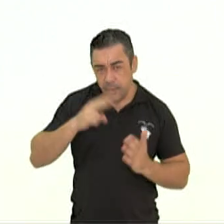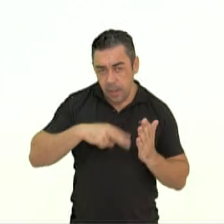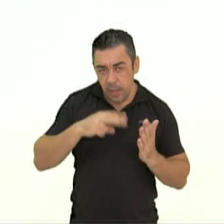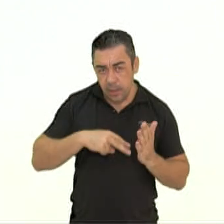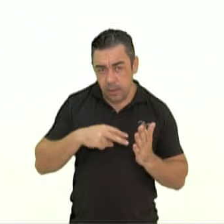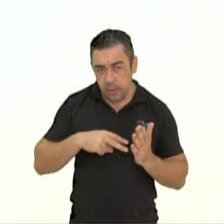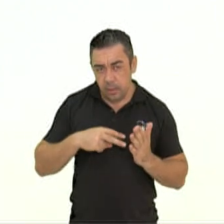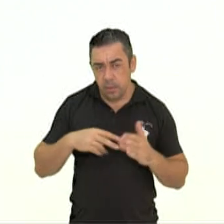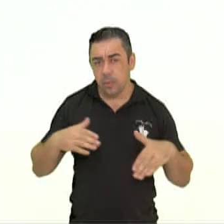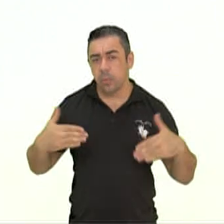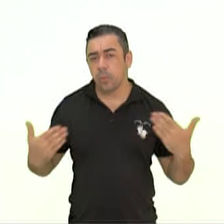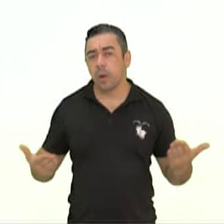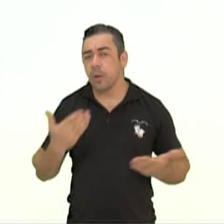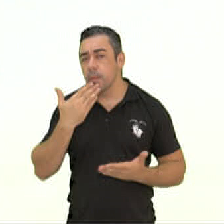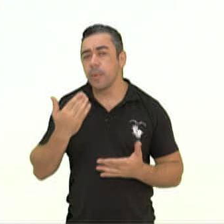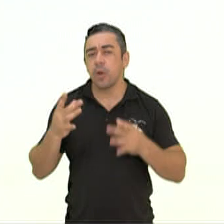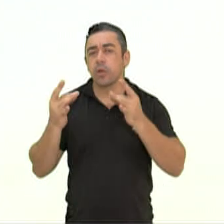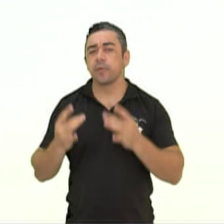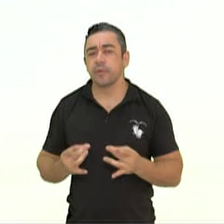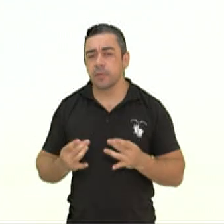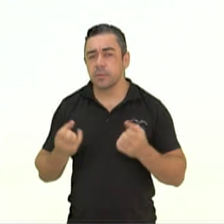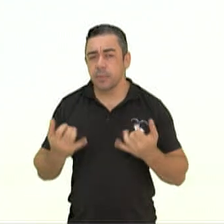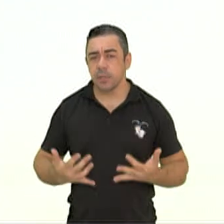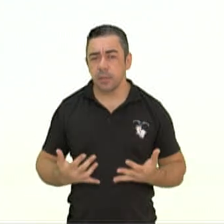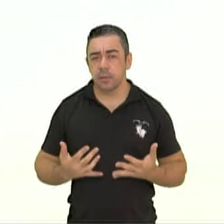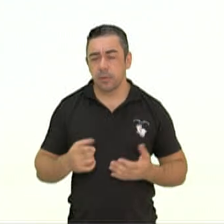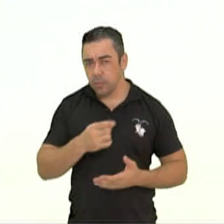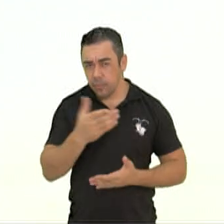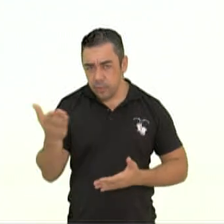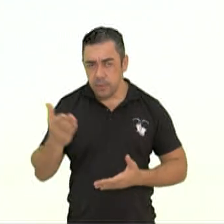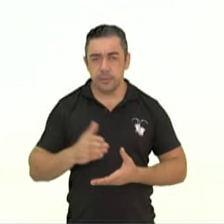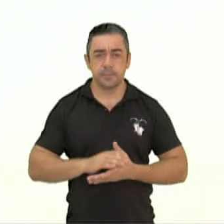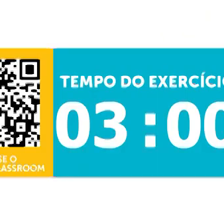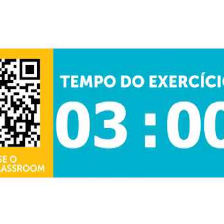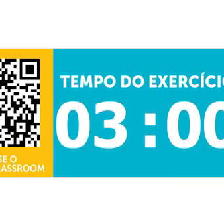ler. Qual a melhor definição? Com vocês lá.